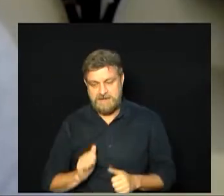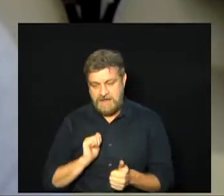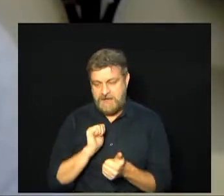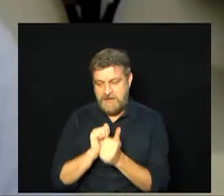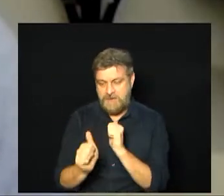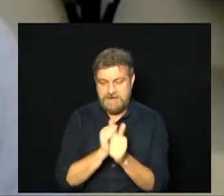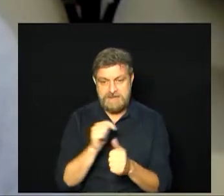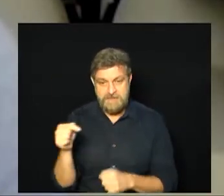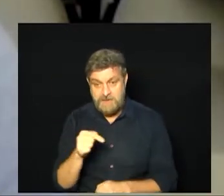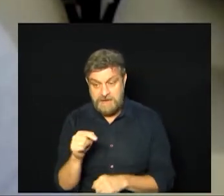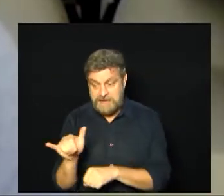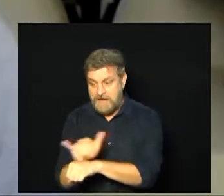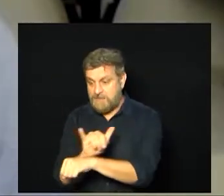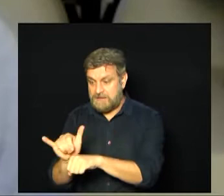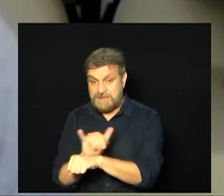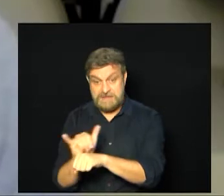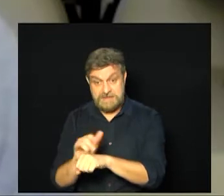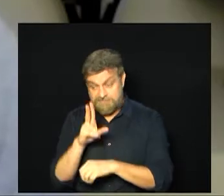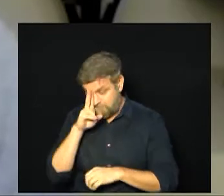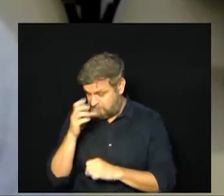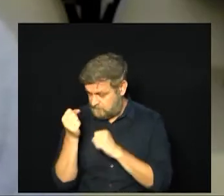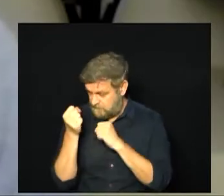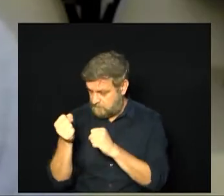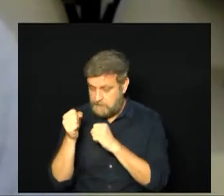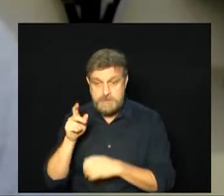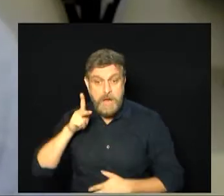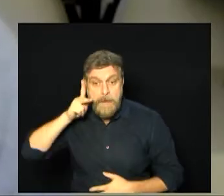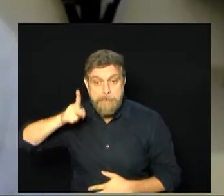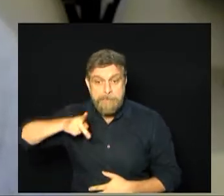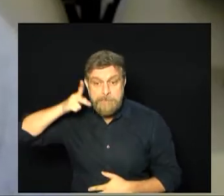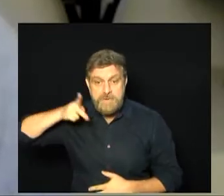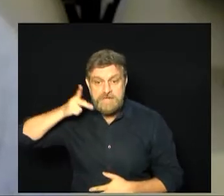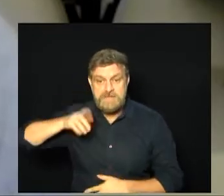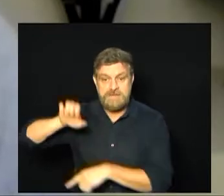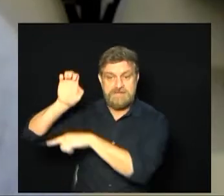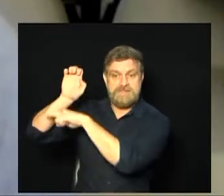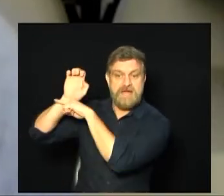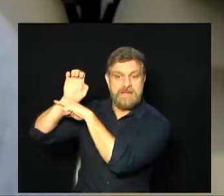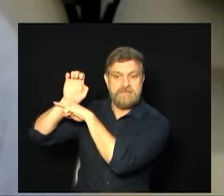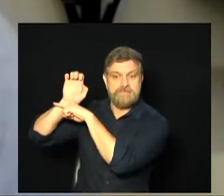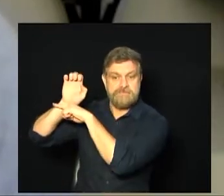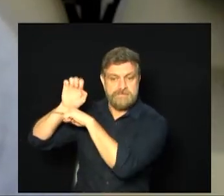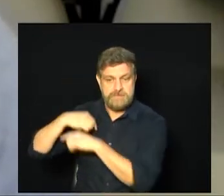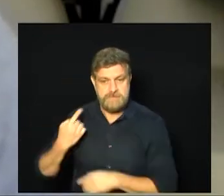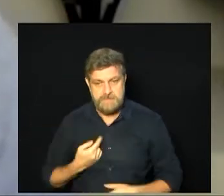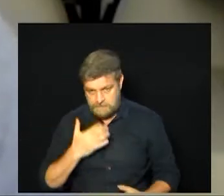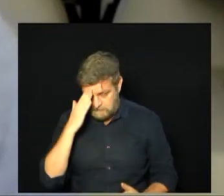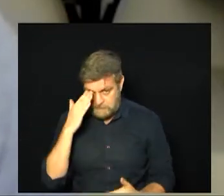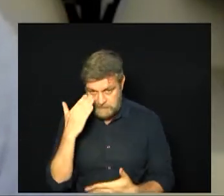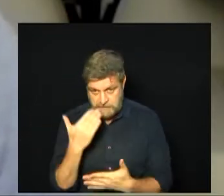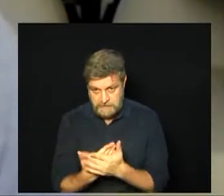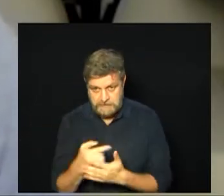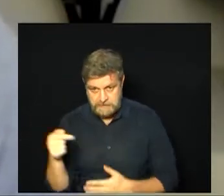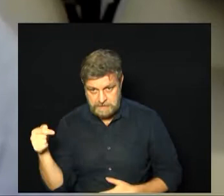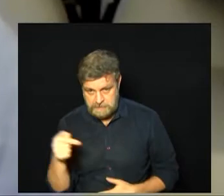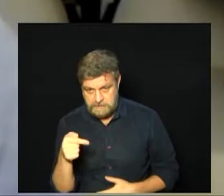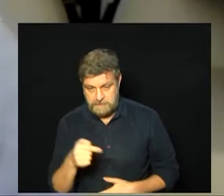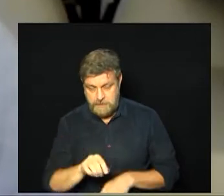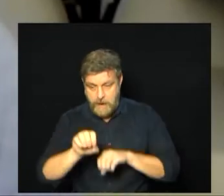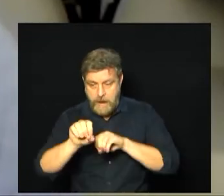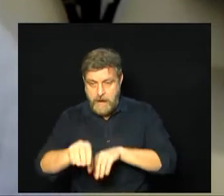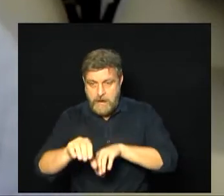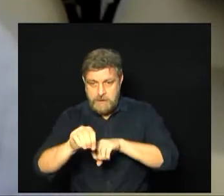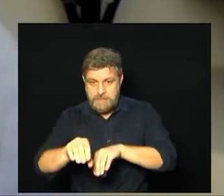é uma ferramenta poderosa de política de Estado. Eu acredito piamente que a